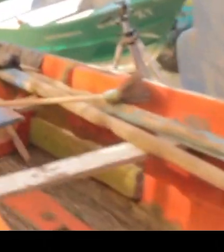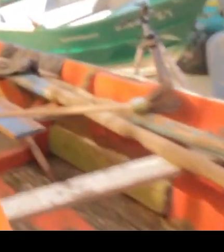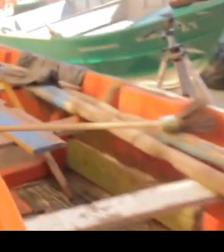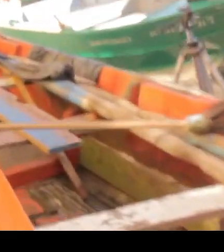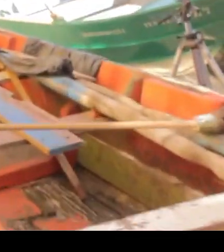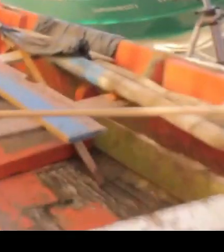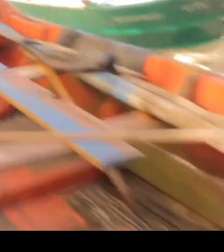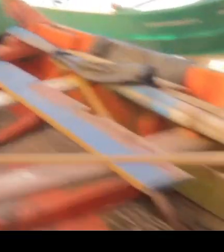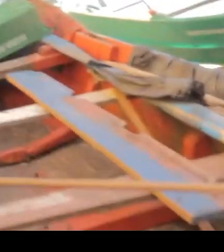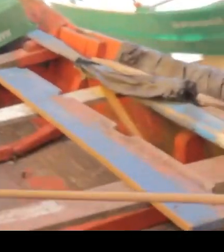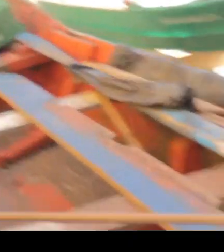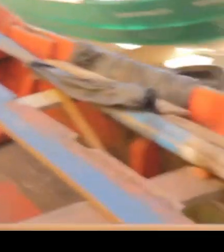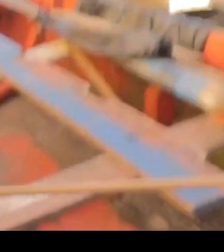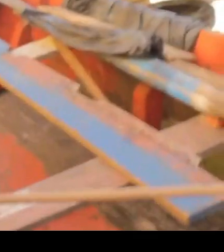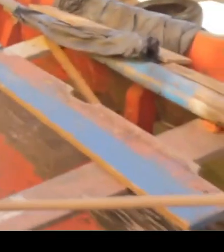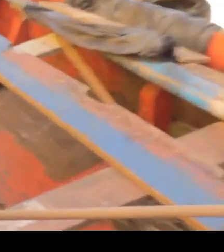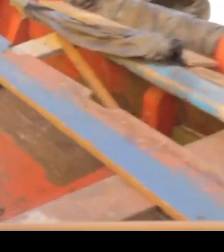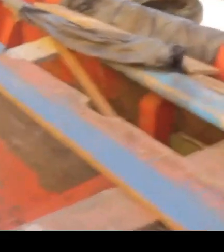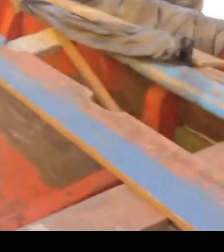Vou te dar uma dica.